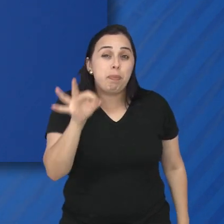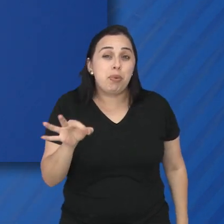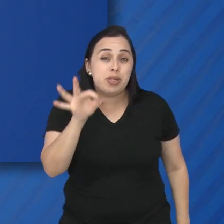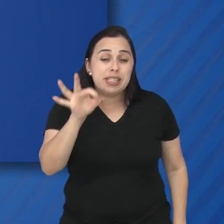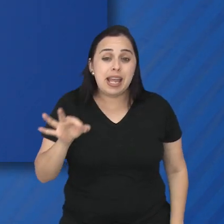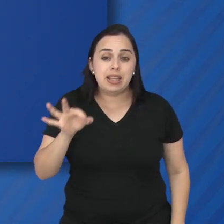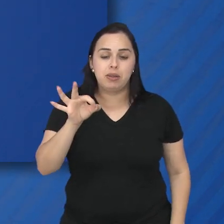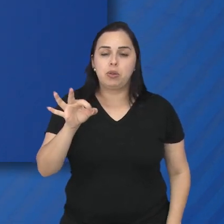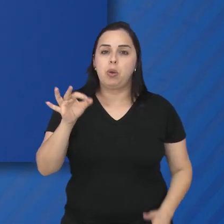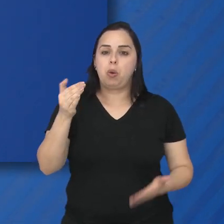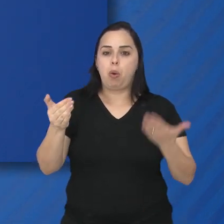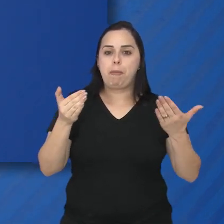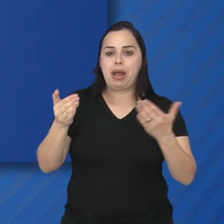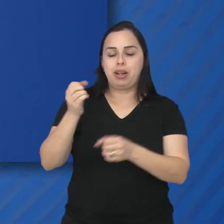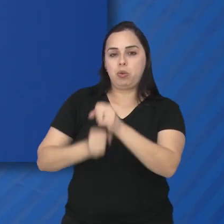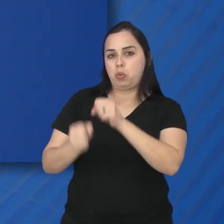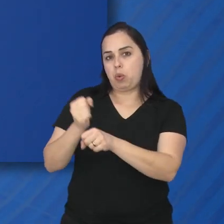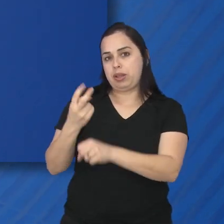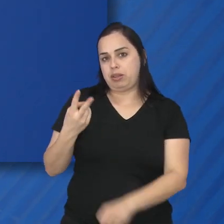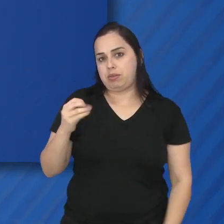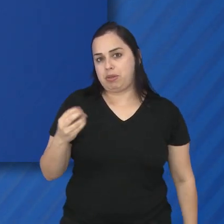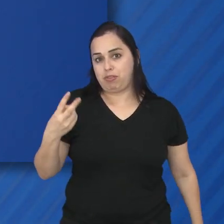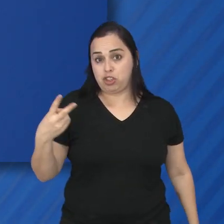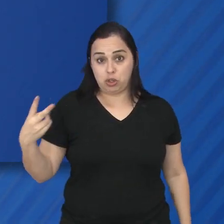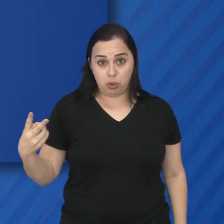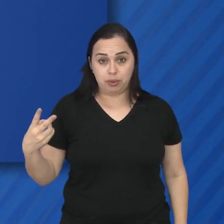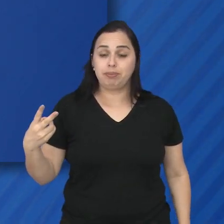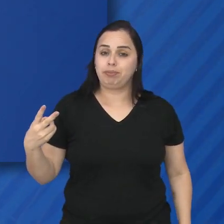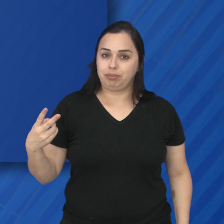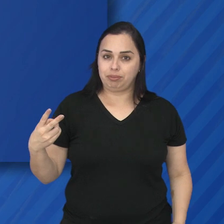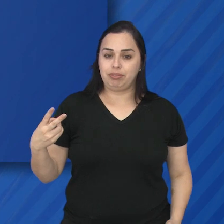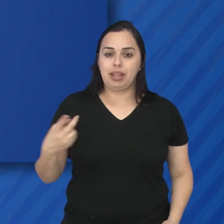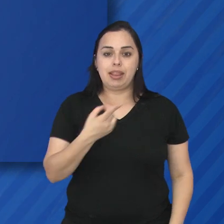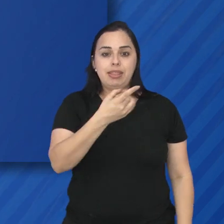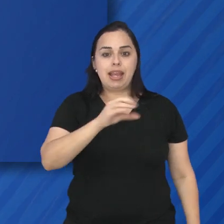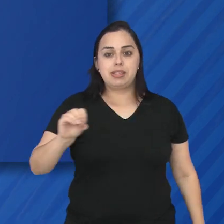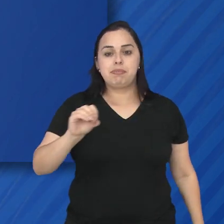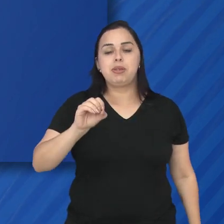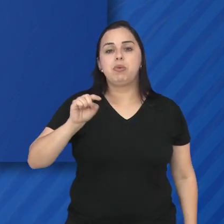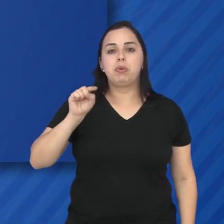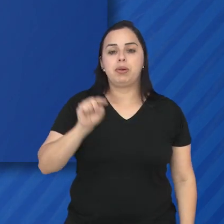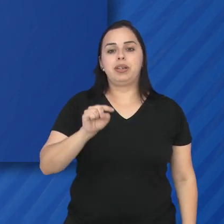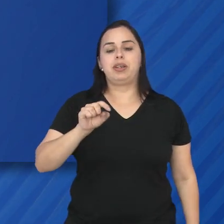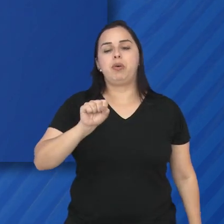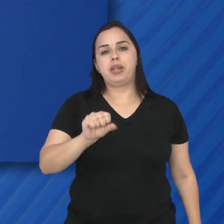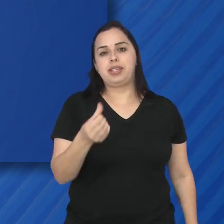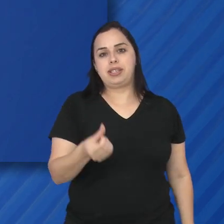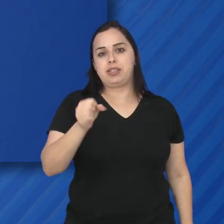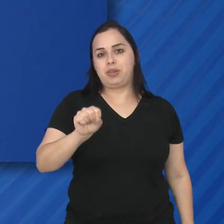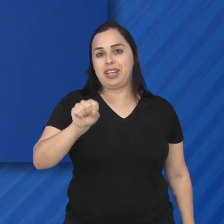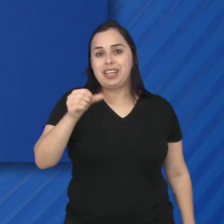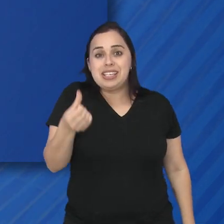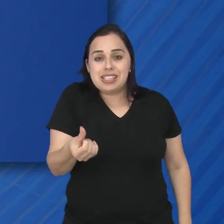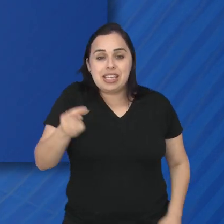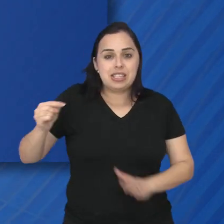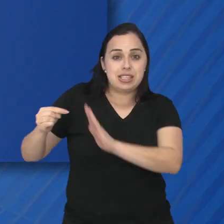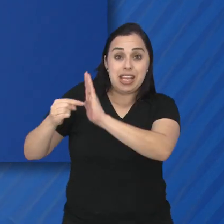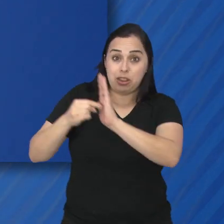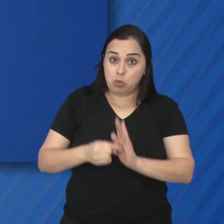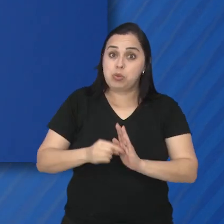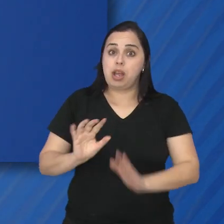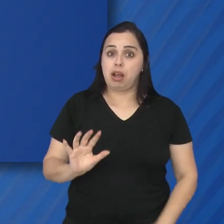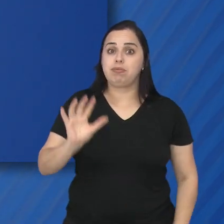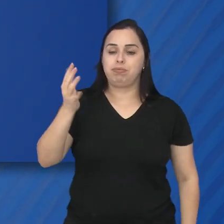874 por cento entre 2021 e 2022 com 10.686